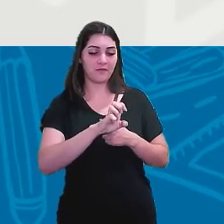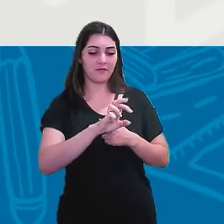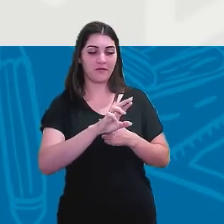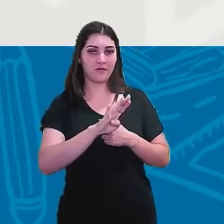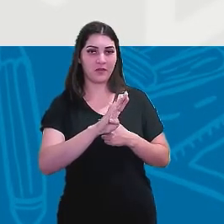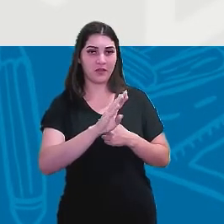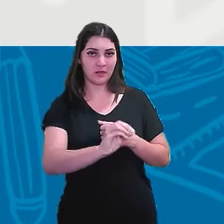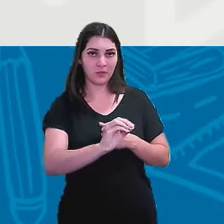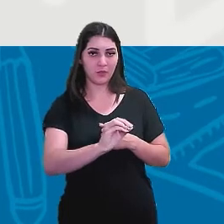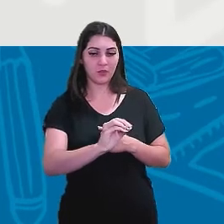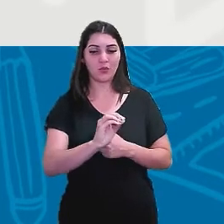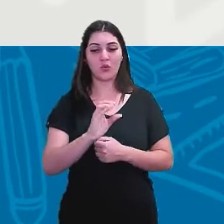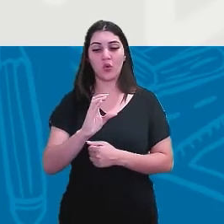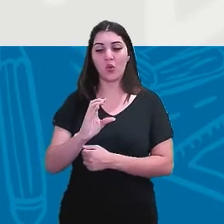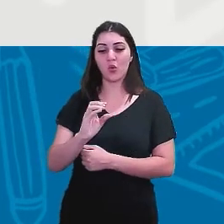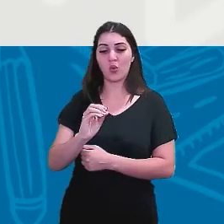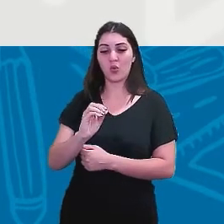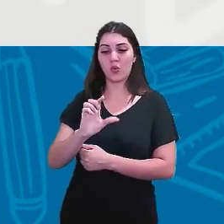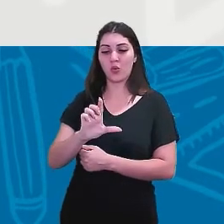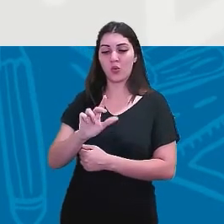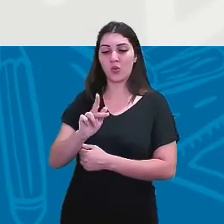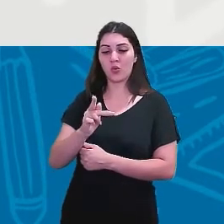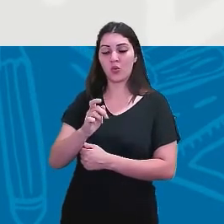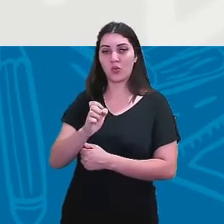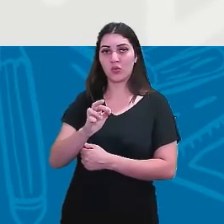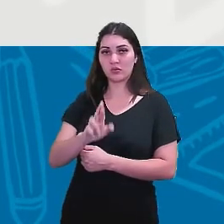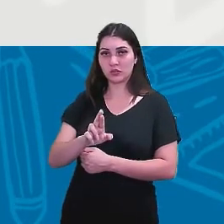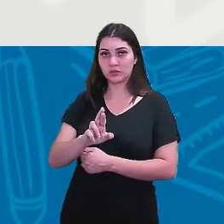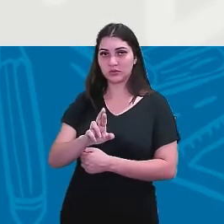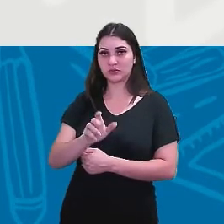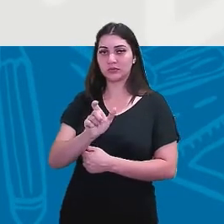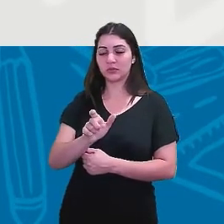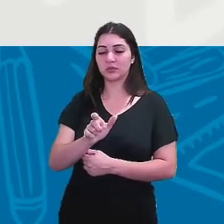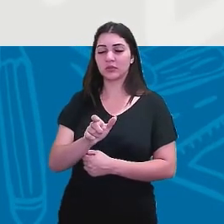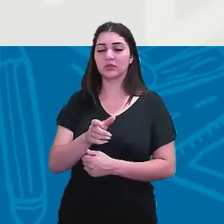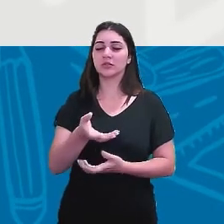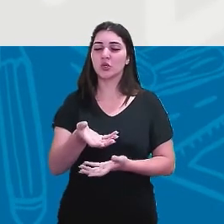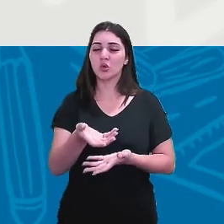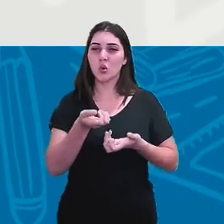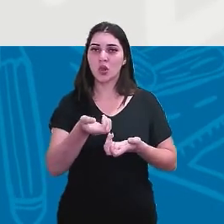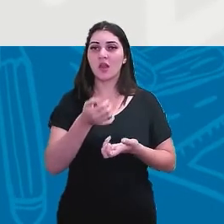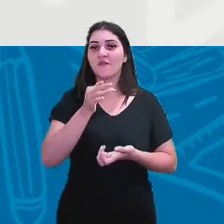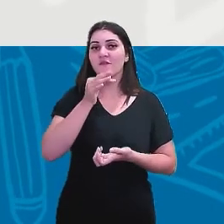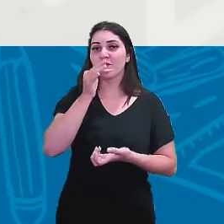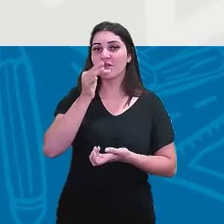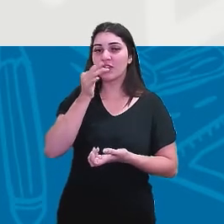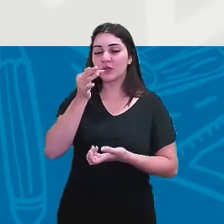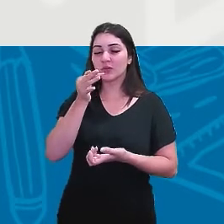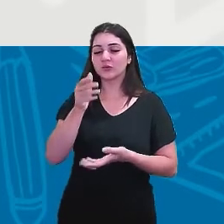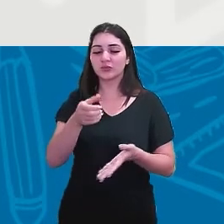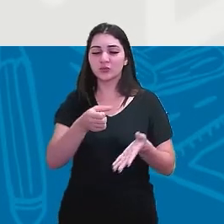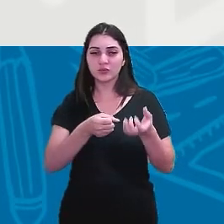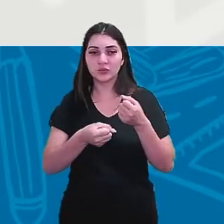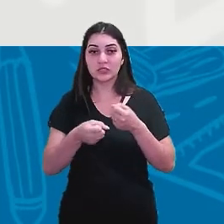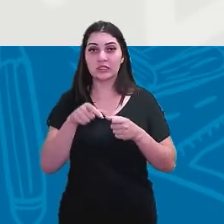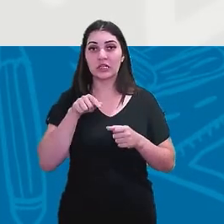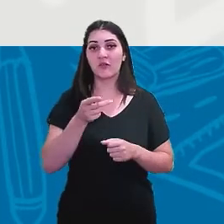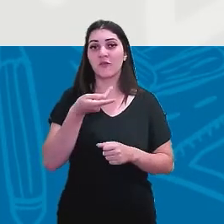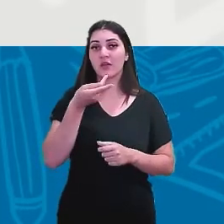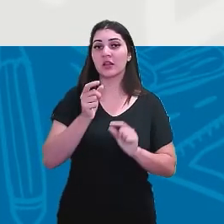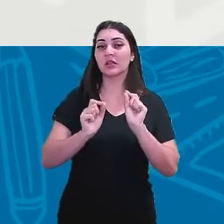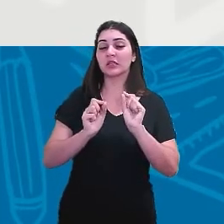colher, não é? Irei colher umas flores. Esse colher eu pronunciei